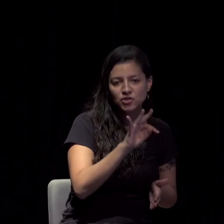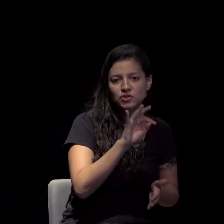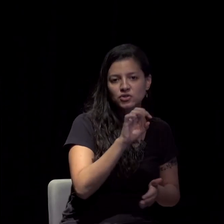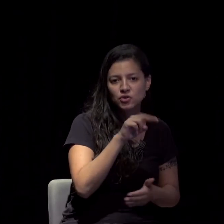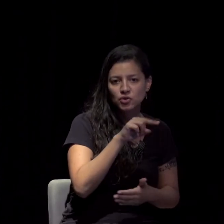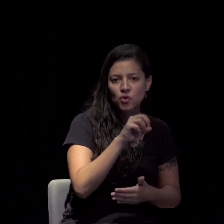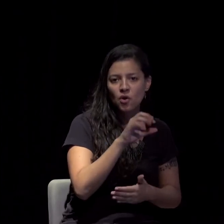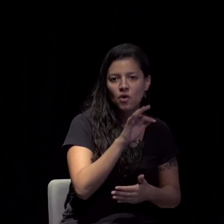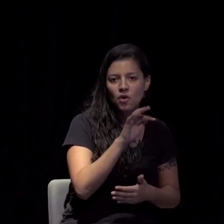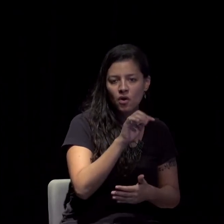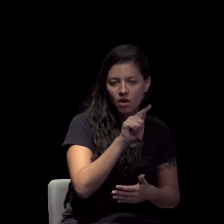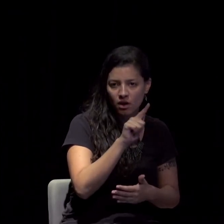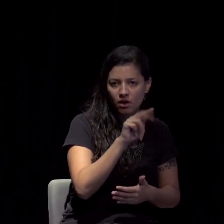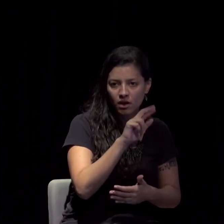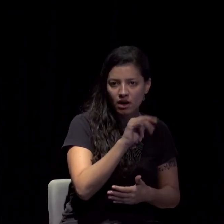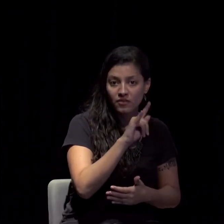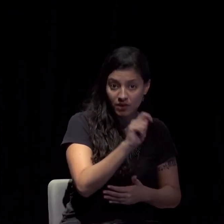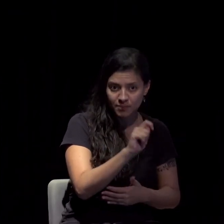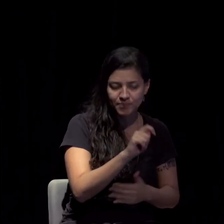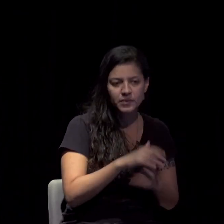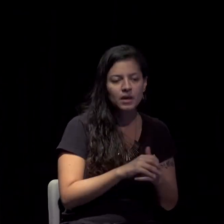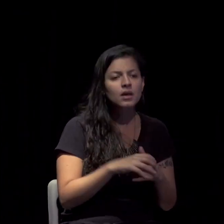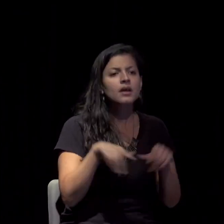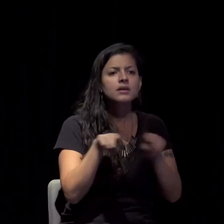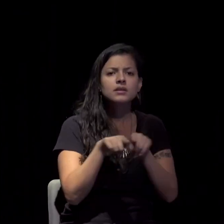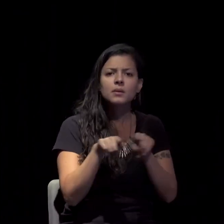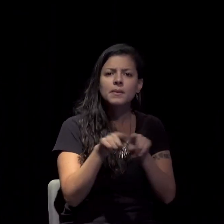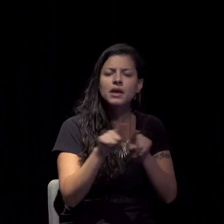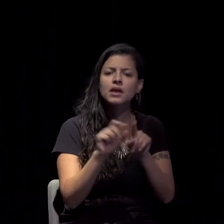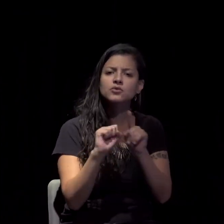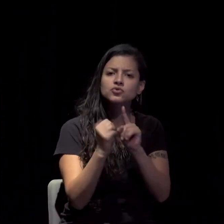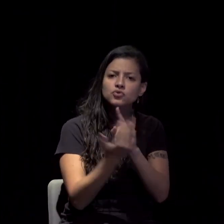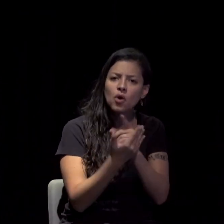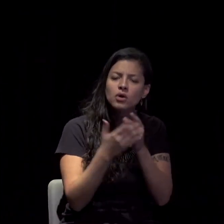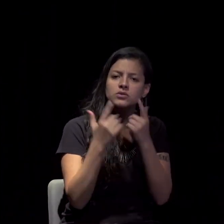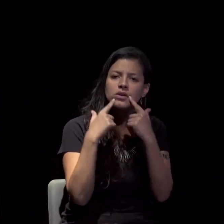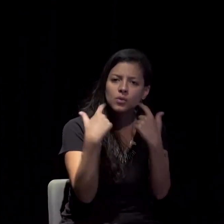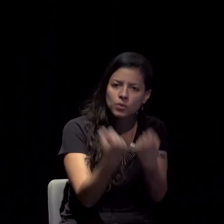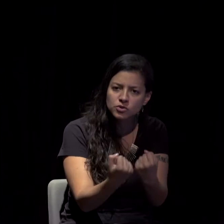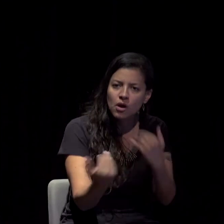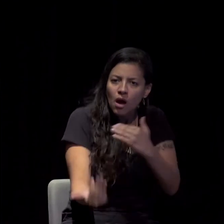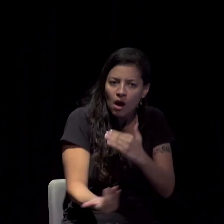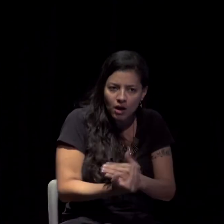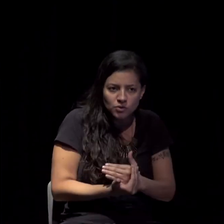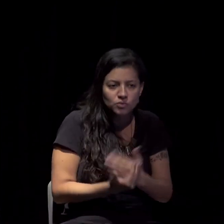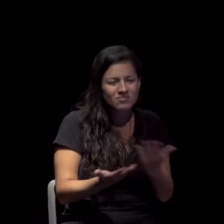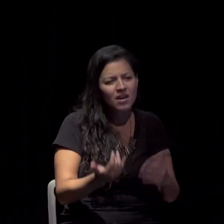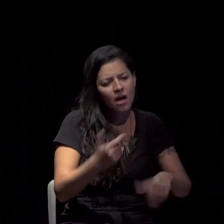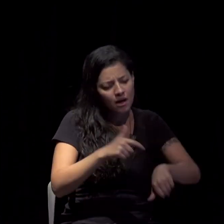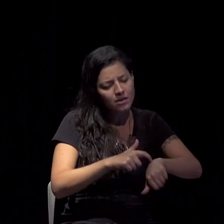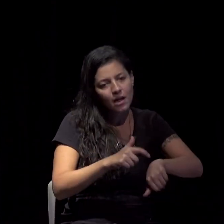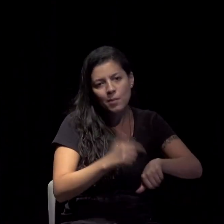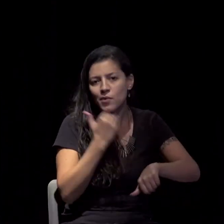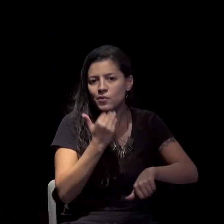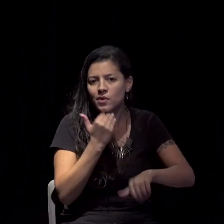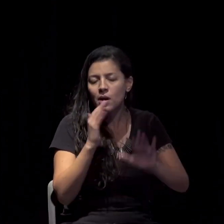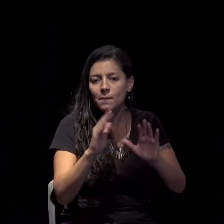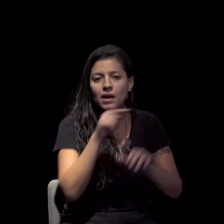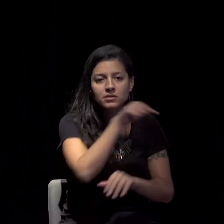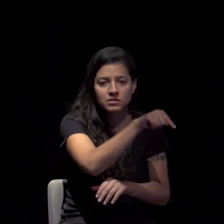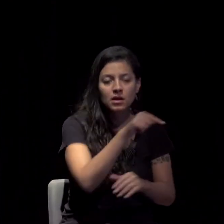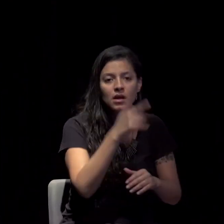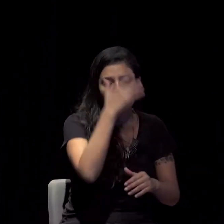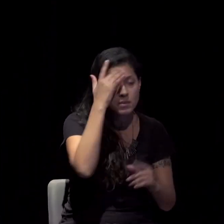contemplados. A sociolinguística entrou como componente fundamental. Se nós tivéssemos tempo, aqui não vai ser o caso, os devotos do Rosário